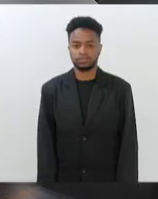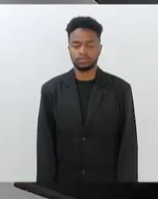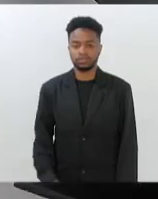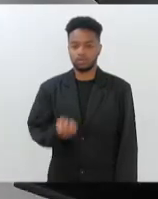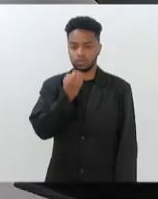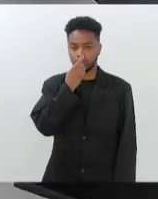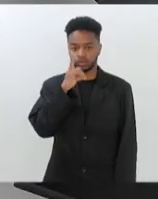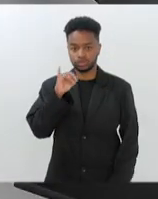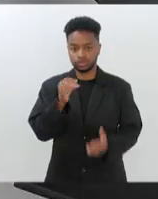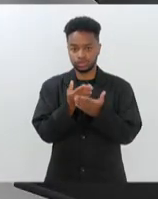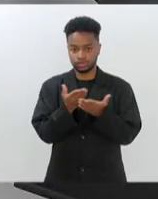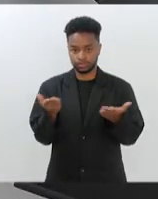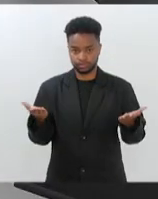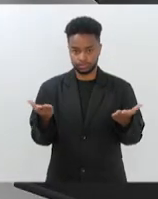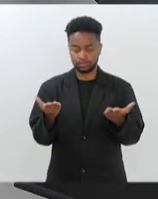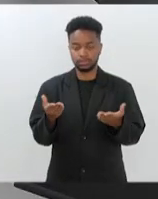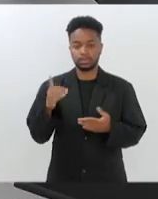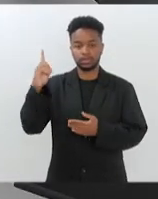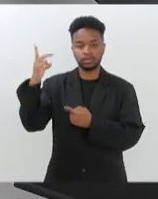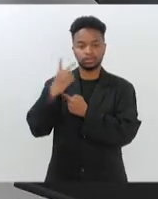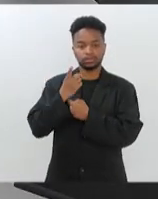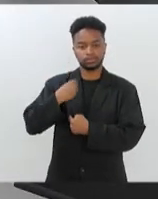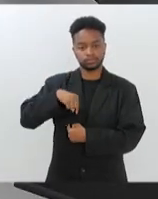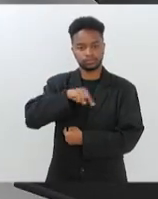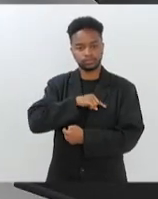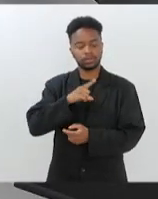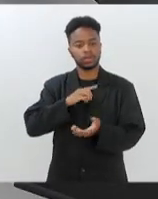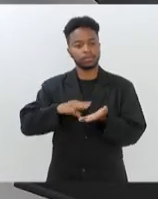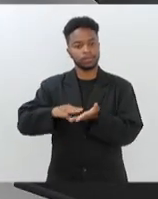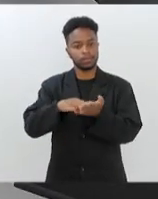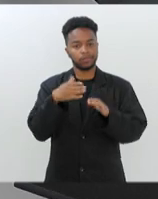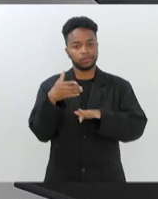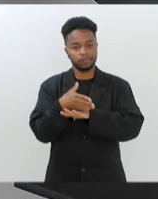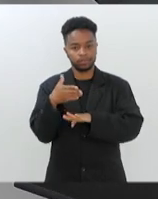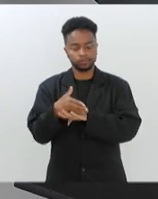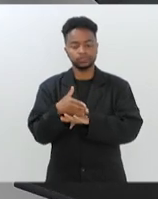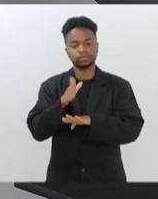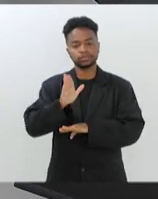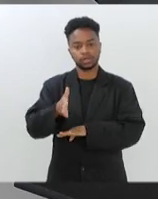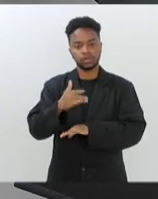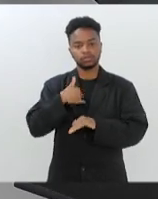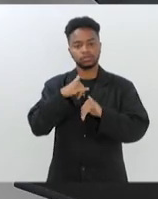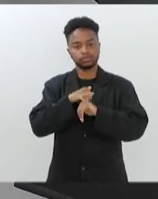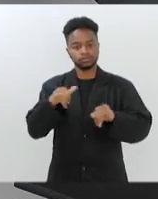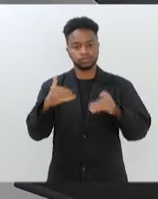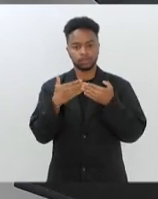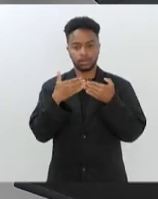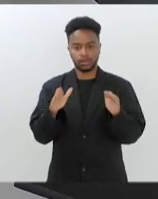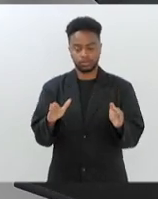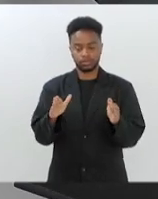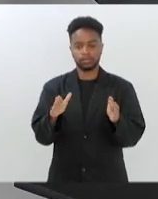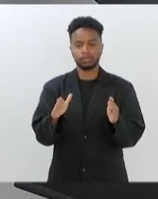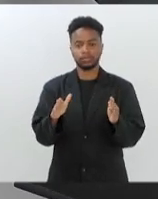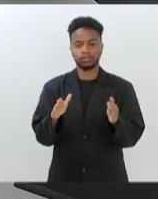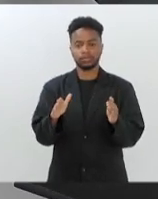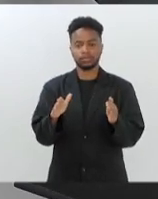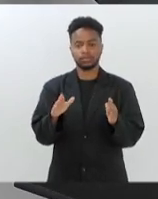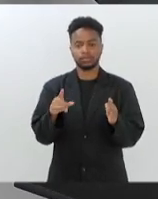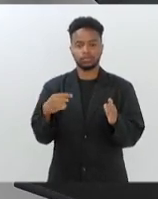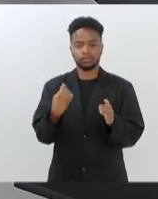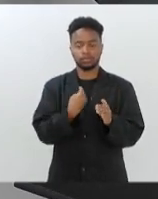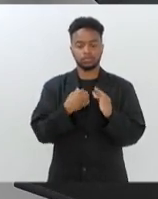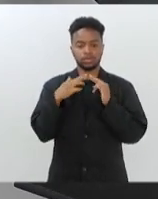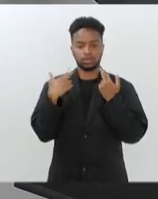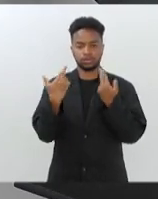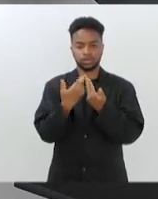muito bom dia a todos sobre a proteção de Deus havendo número legal declaro aberta a sessão da